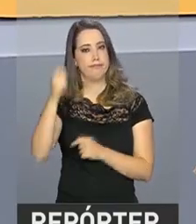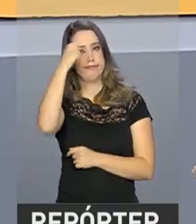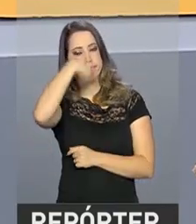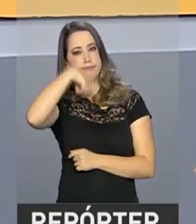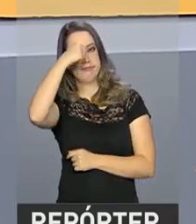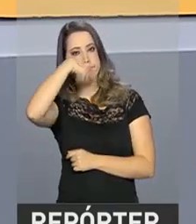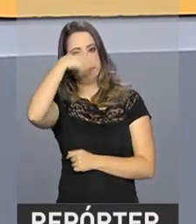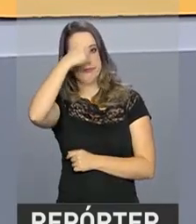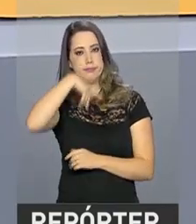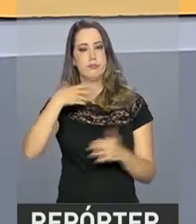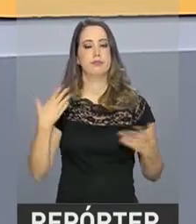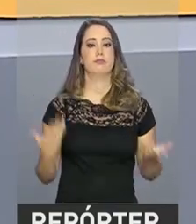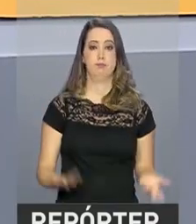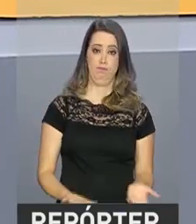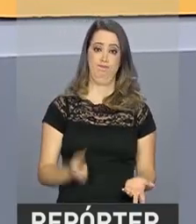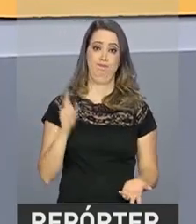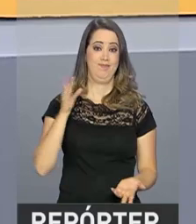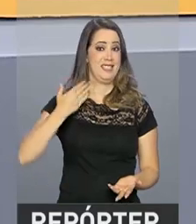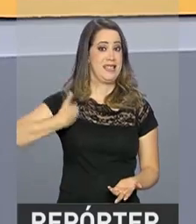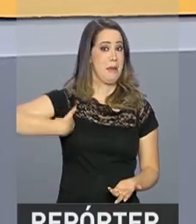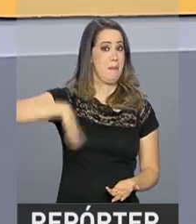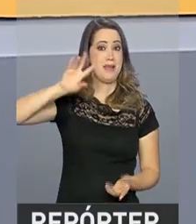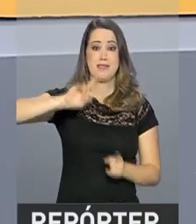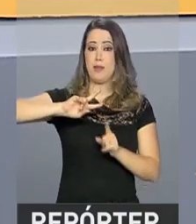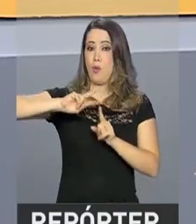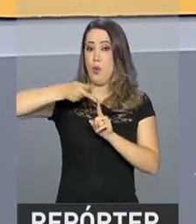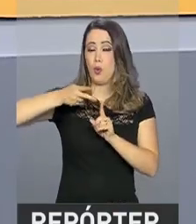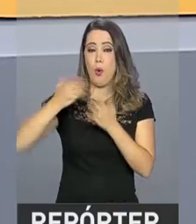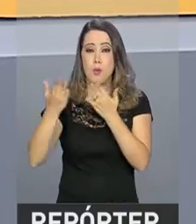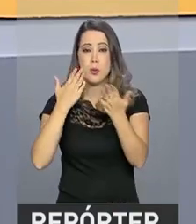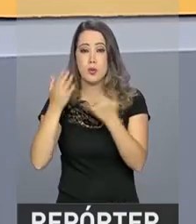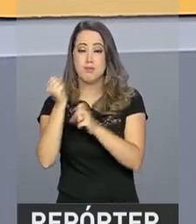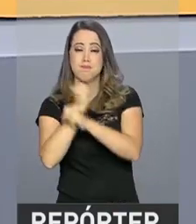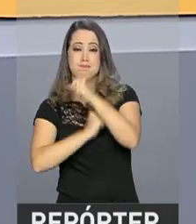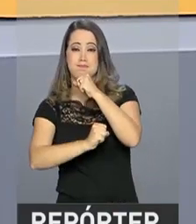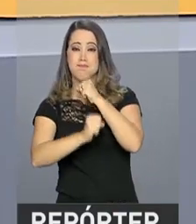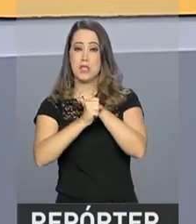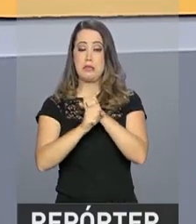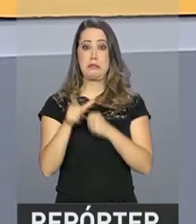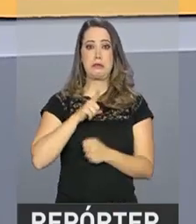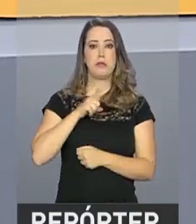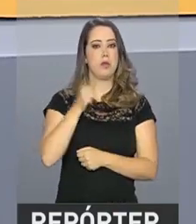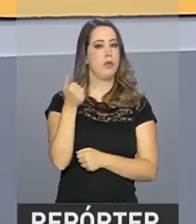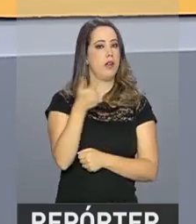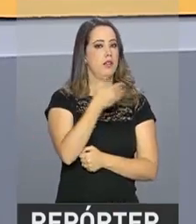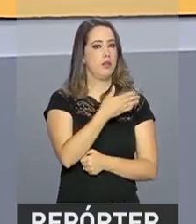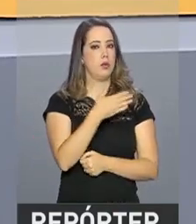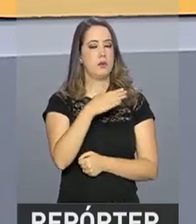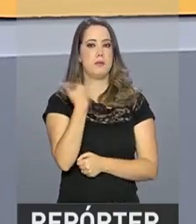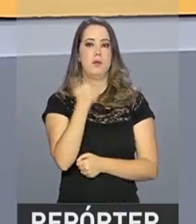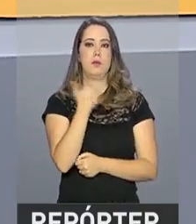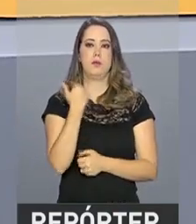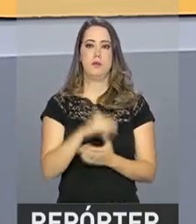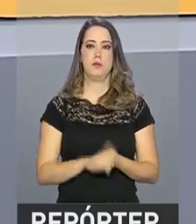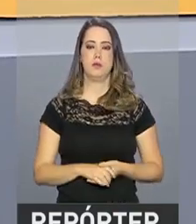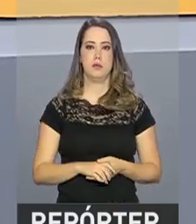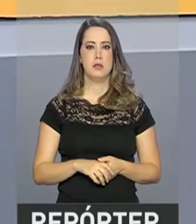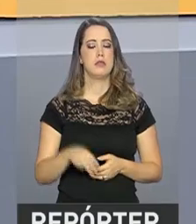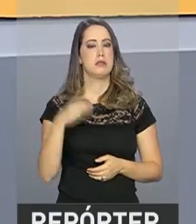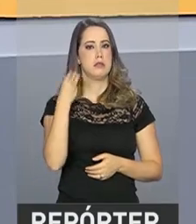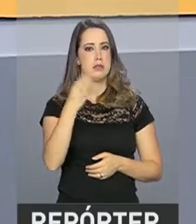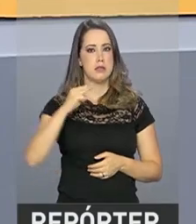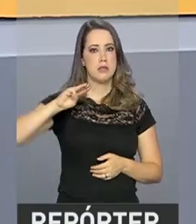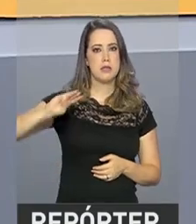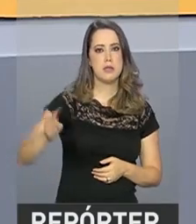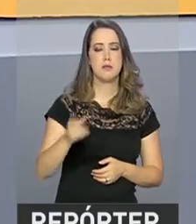relacionadas à gripe é mais que o dobro do mesmo período do ano passado quando ocorreram 14 mortes três milhões